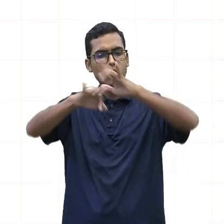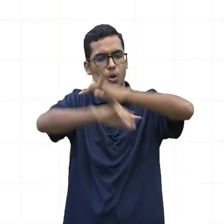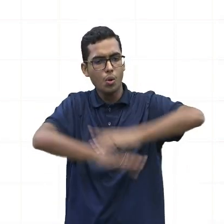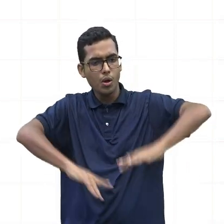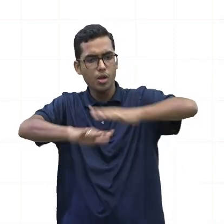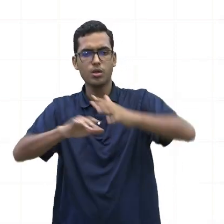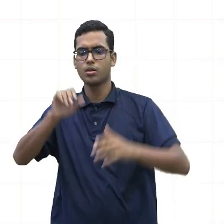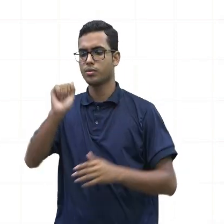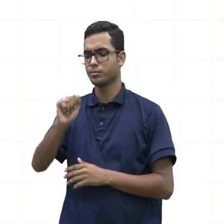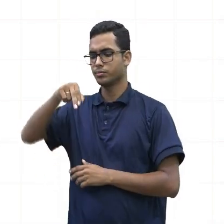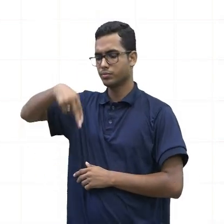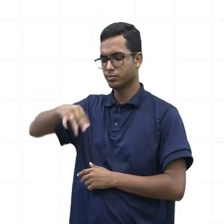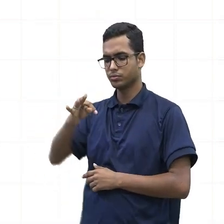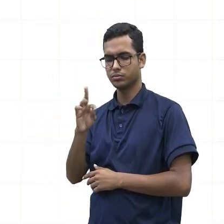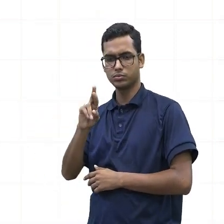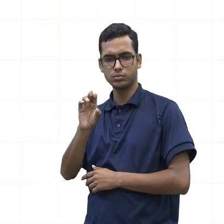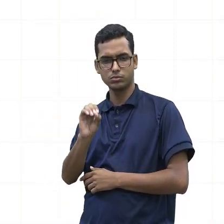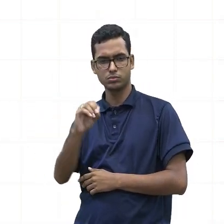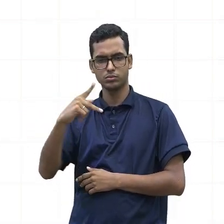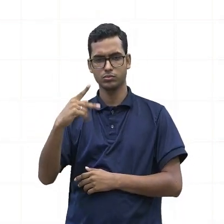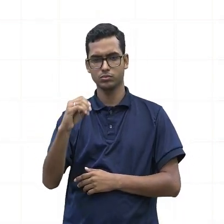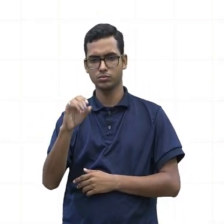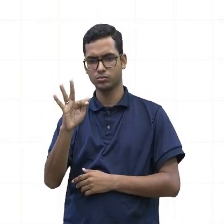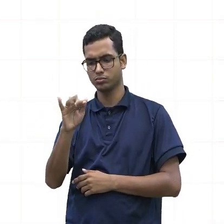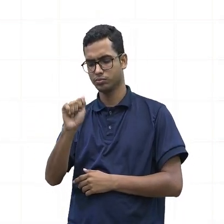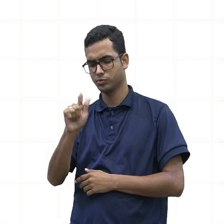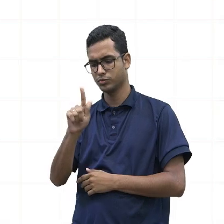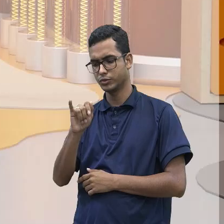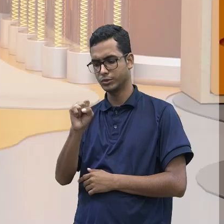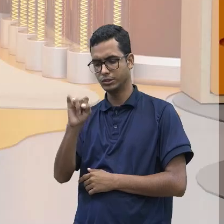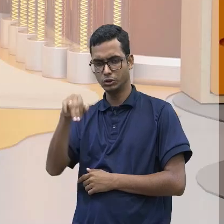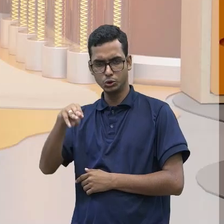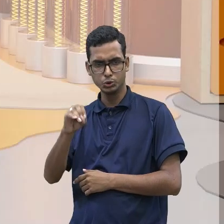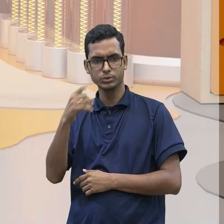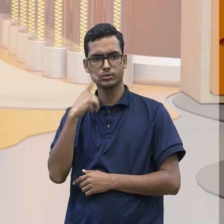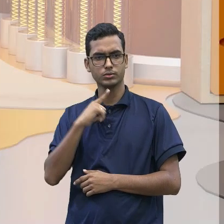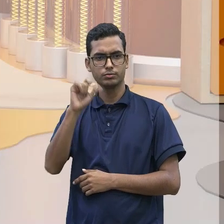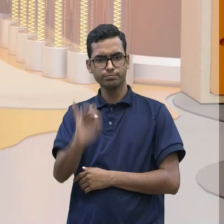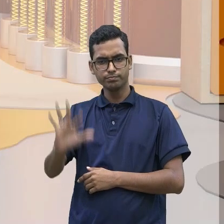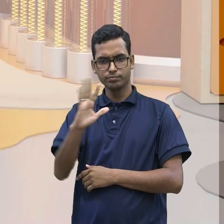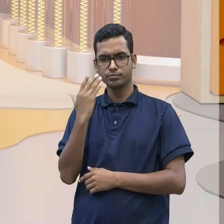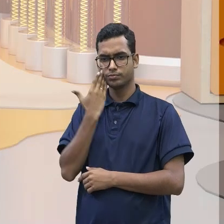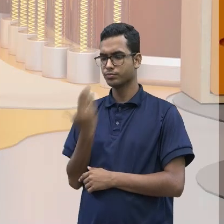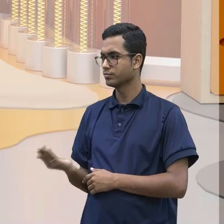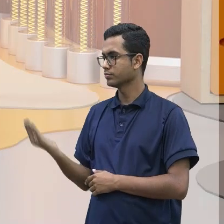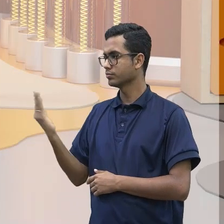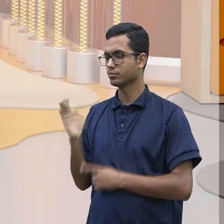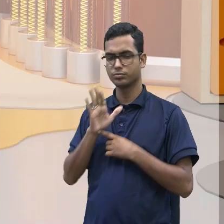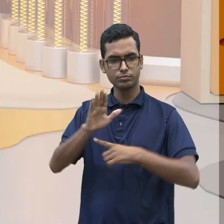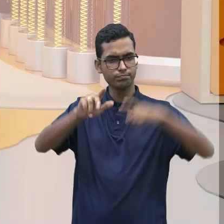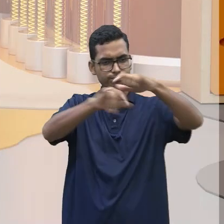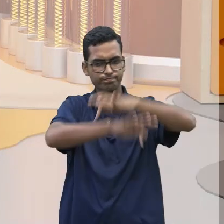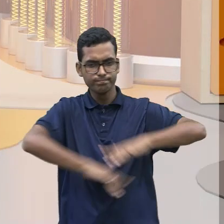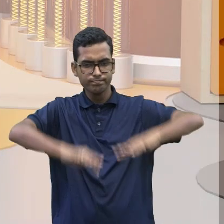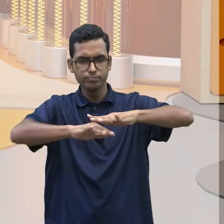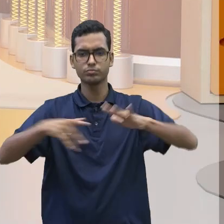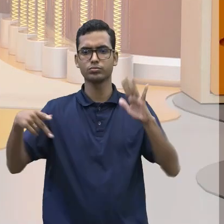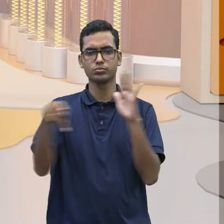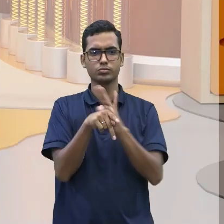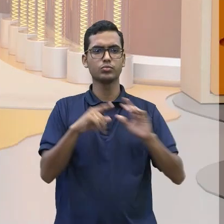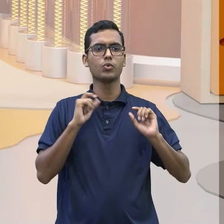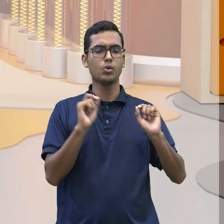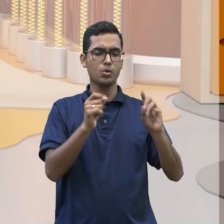E para demonstrar esse antropofagismo, trouxemos aqui uma imagem que mostra esse ritual indígena. O